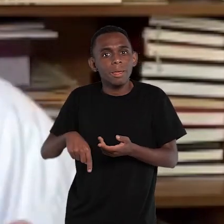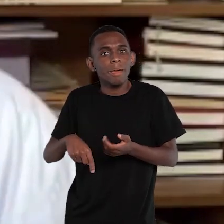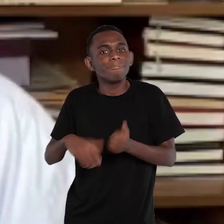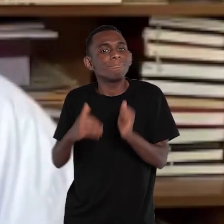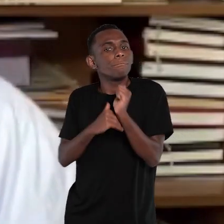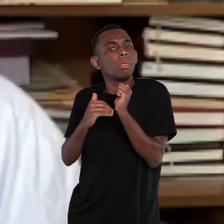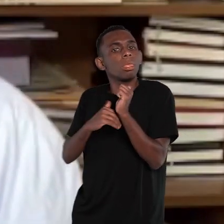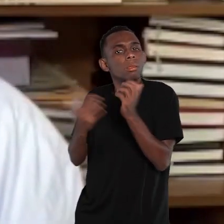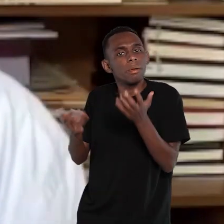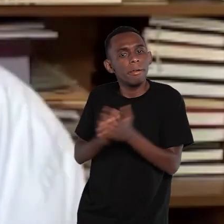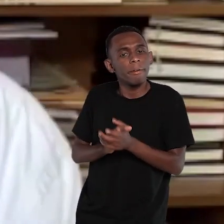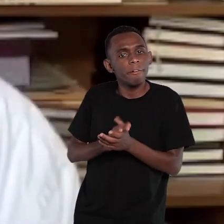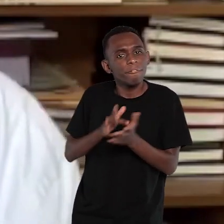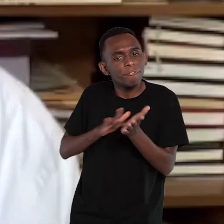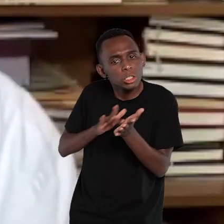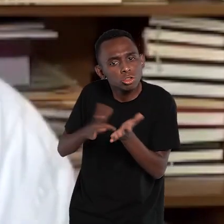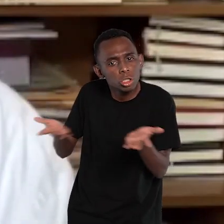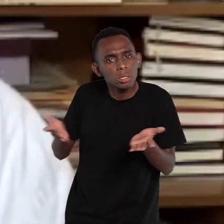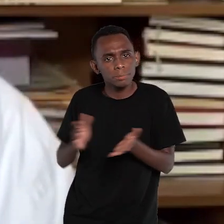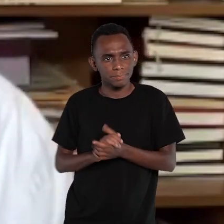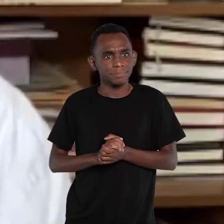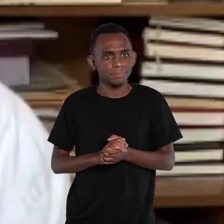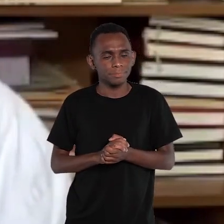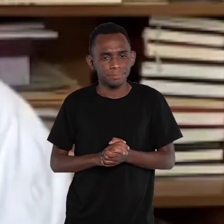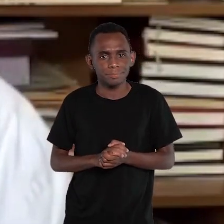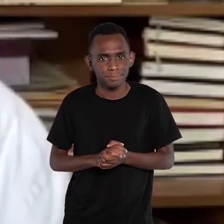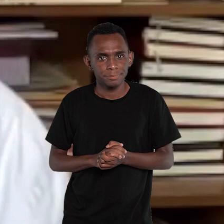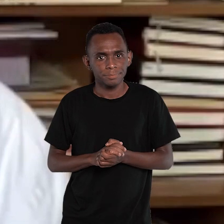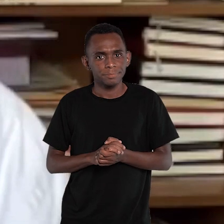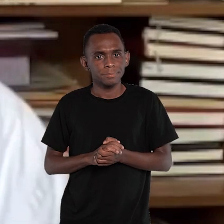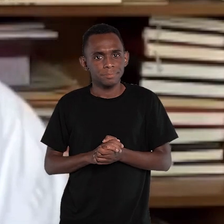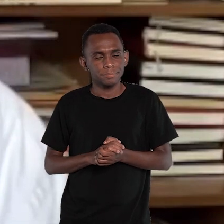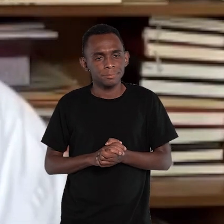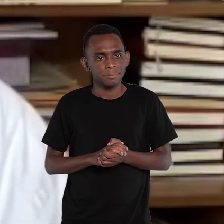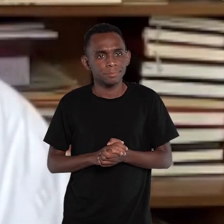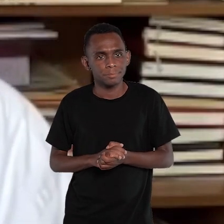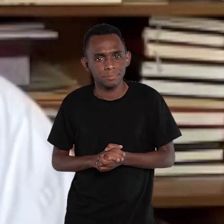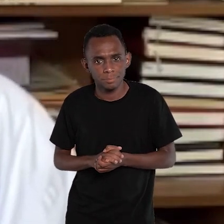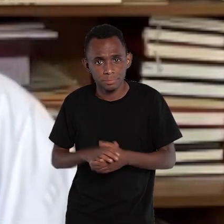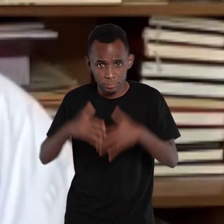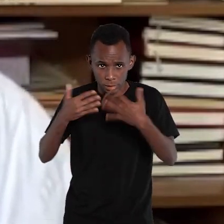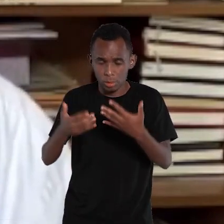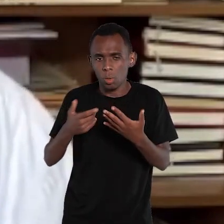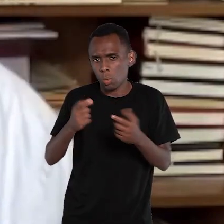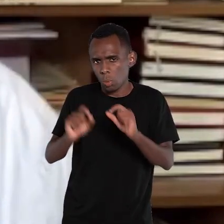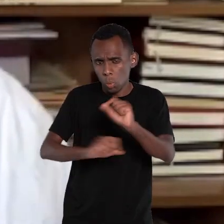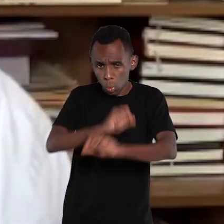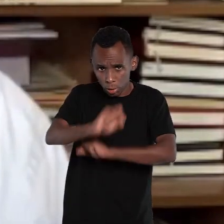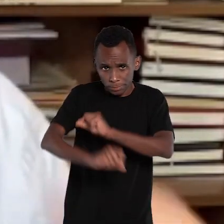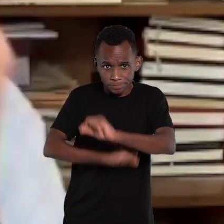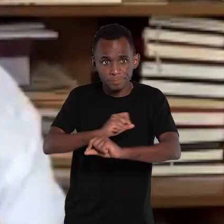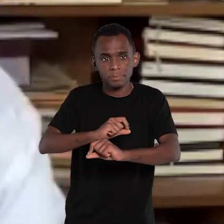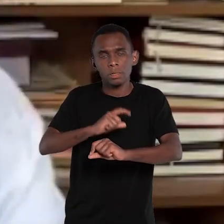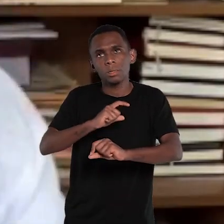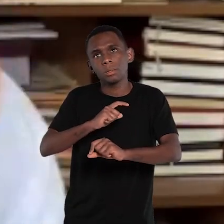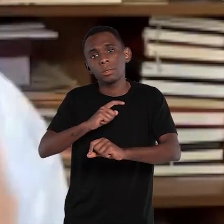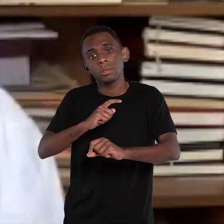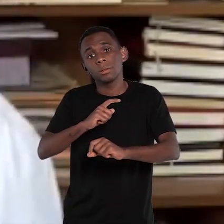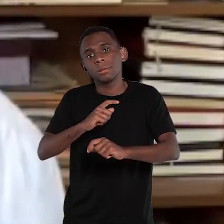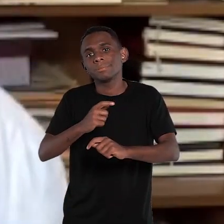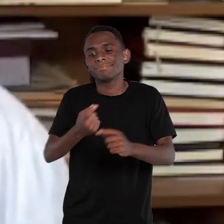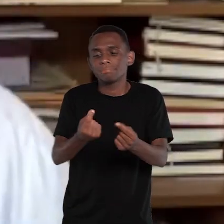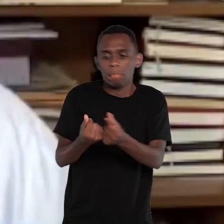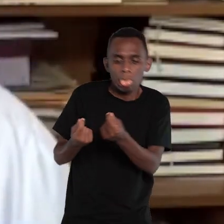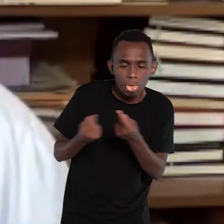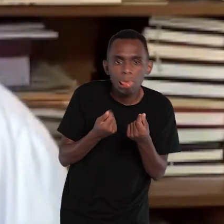ainda gosto de um cinema que se passe e é feito diante da câmera. E isso é o seguinte, tem